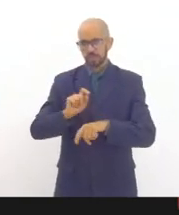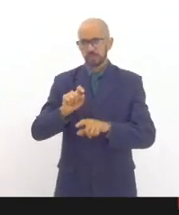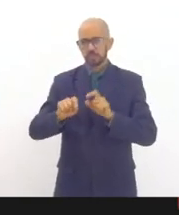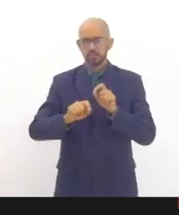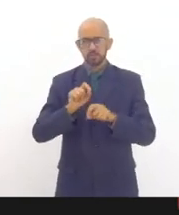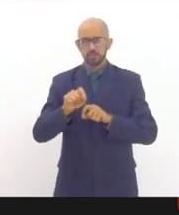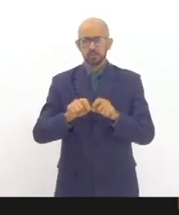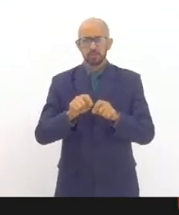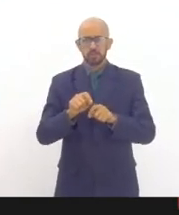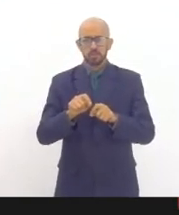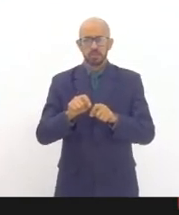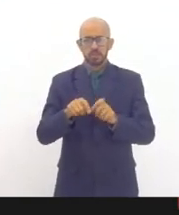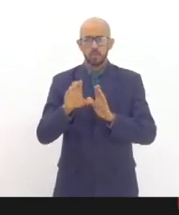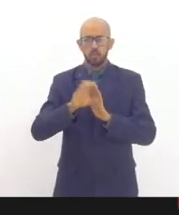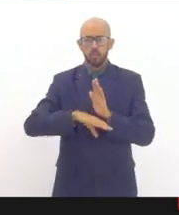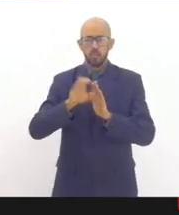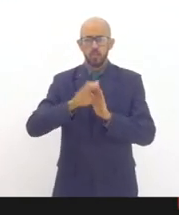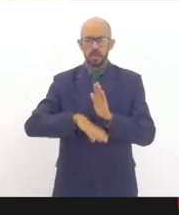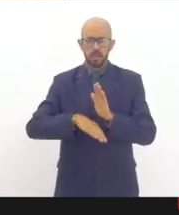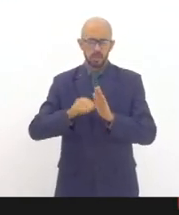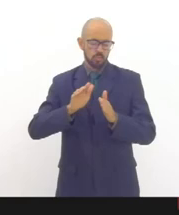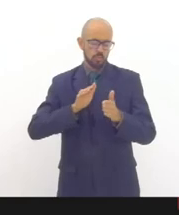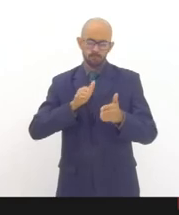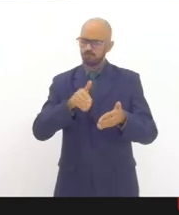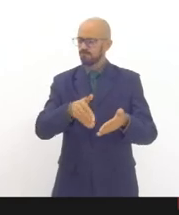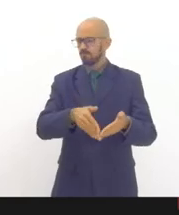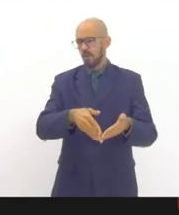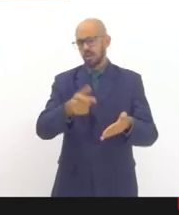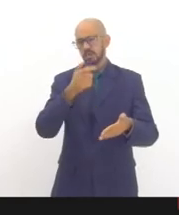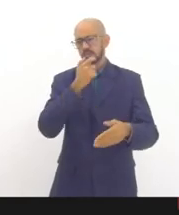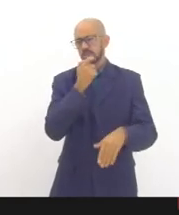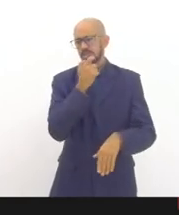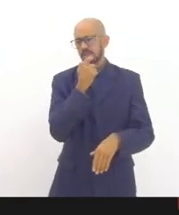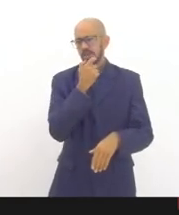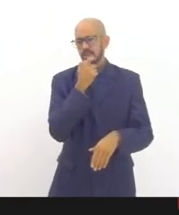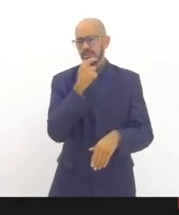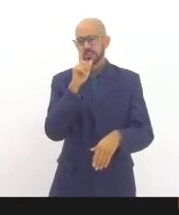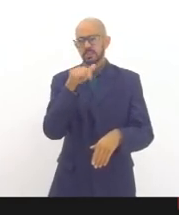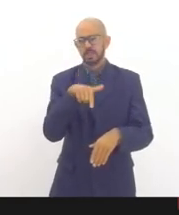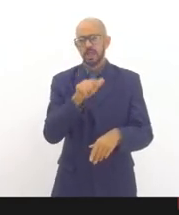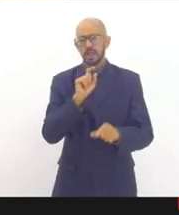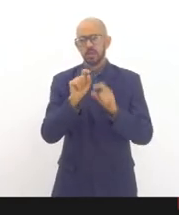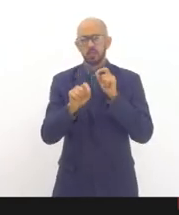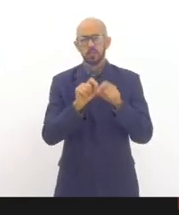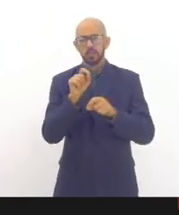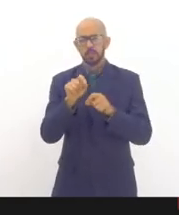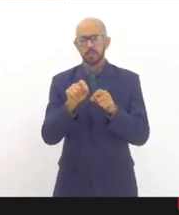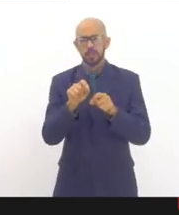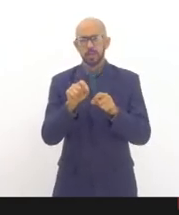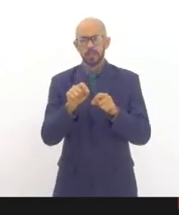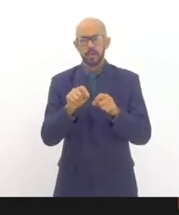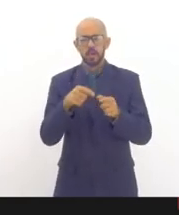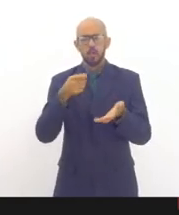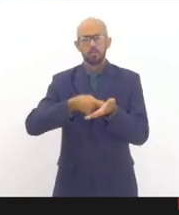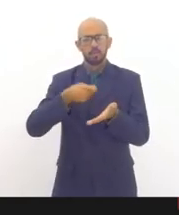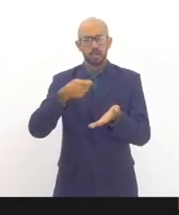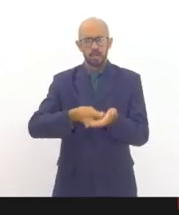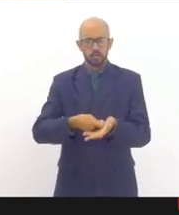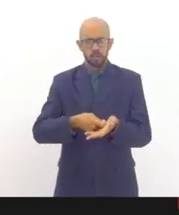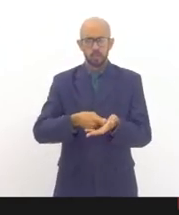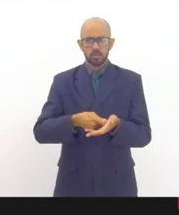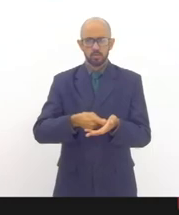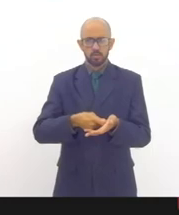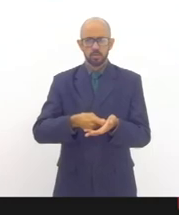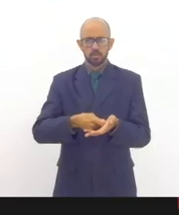Comum Curricular, ela prioriza a língua inglesa, né, que foi estipulada como uma língua adicional obrigatória a partir